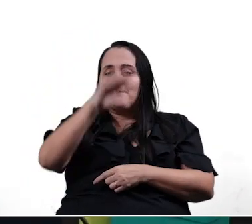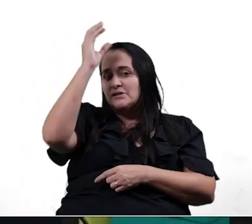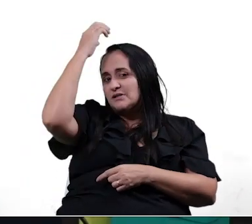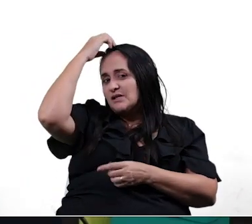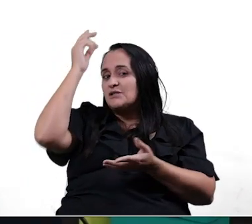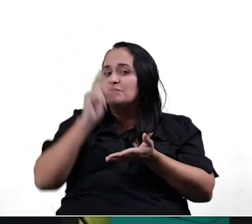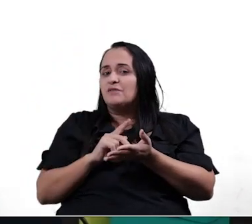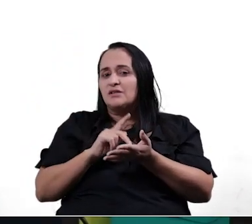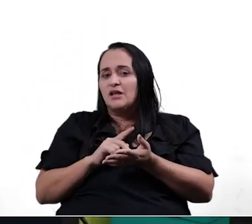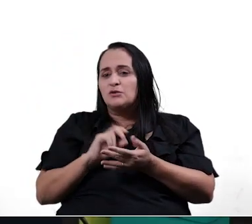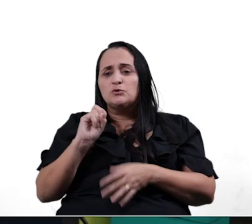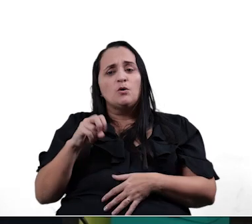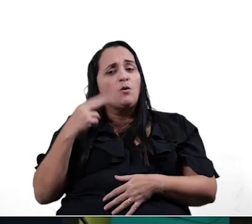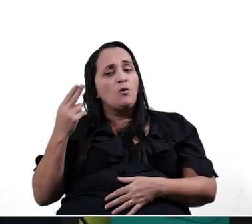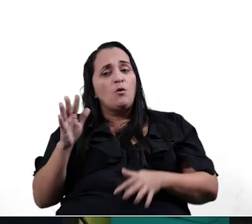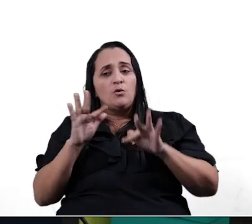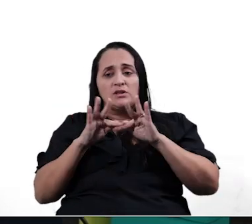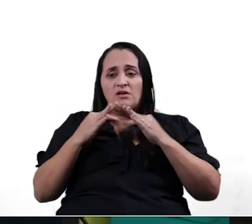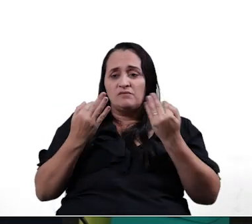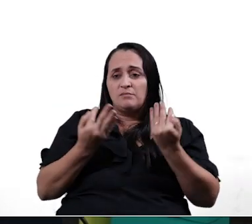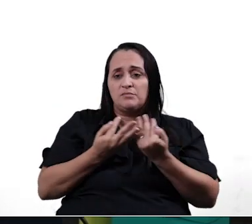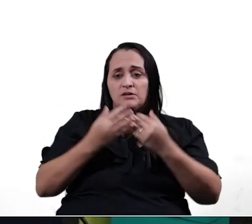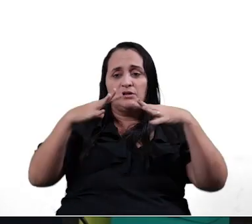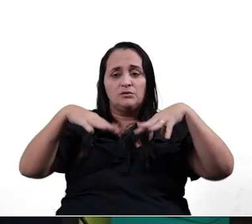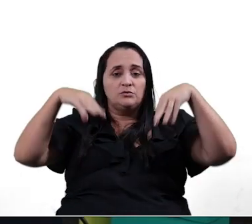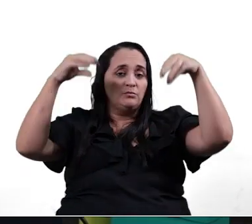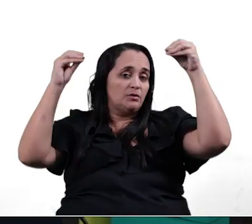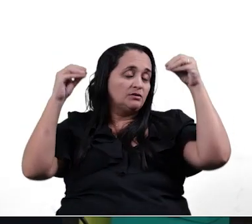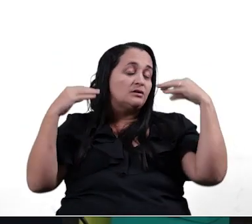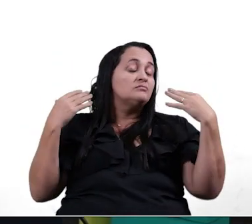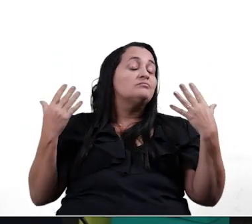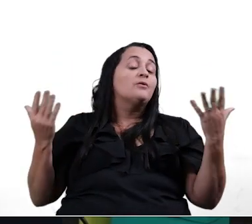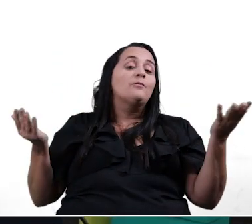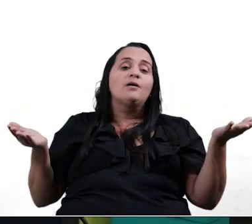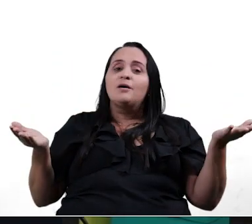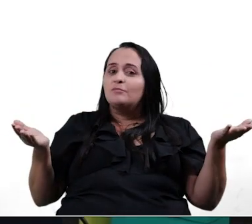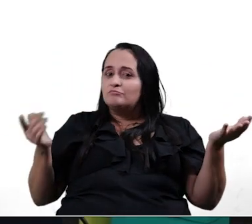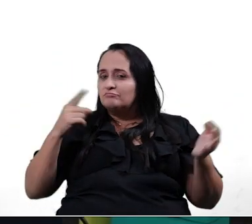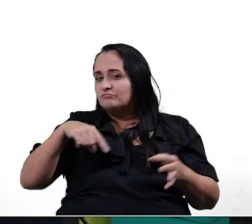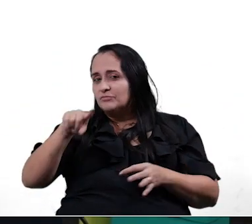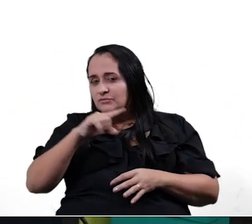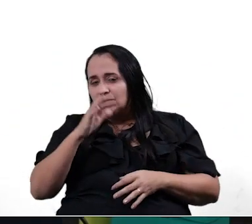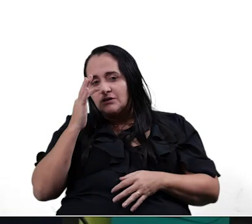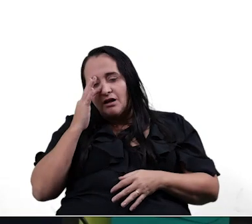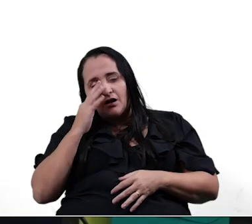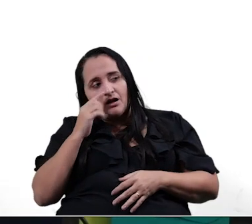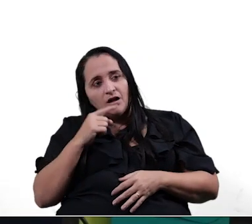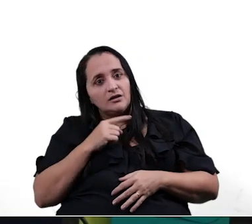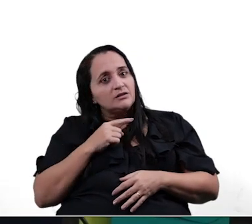castelo? O que vocês acham? Vocês prestaram atenção na história, não é? Então, me